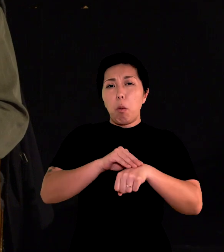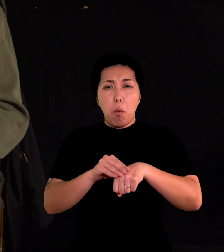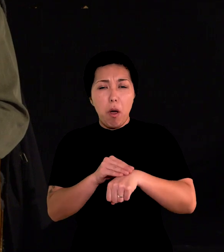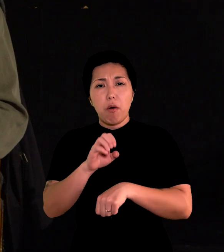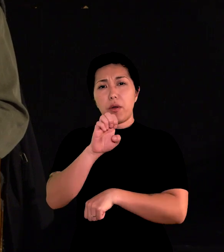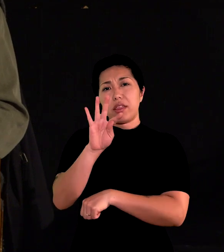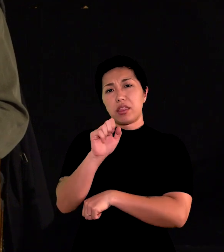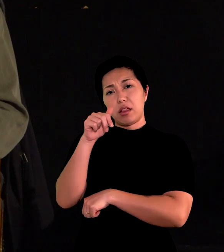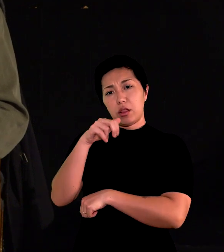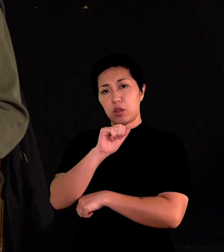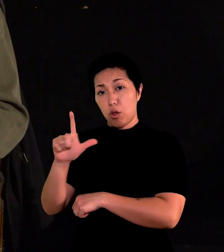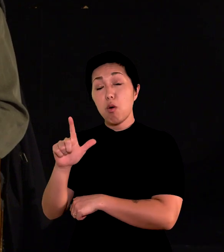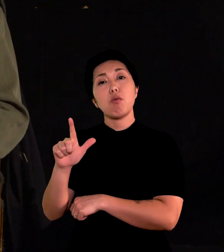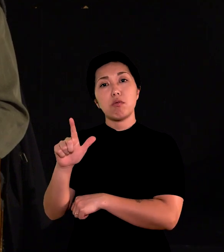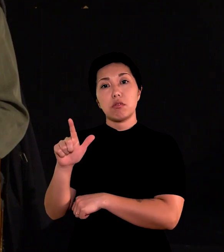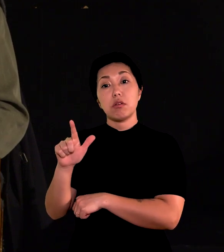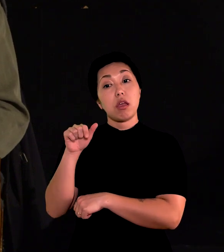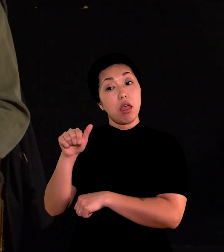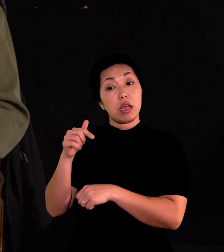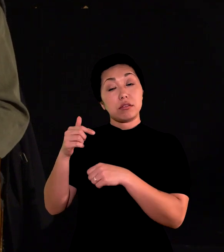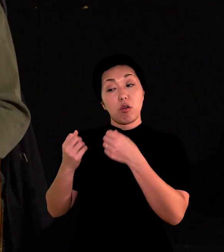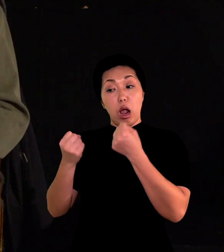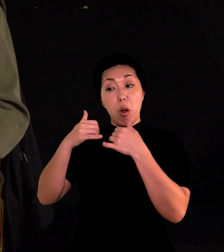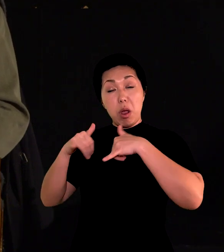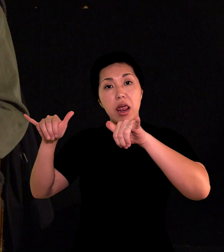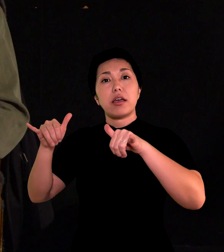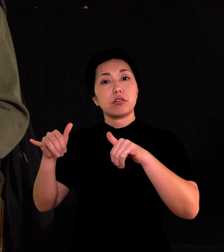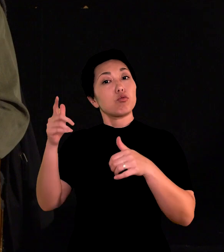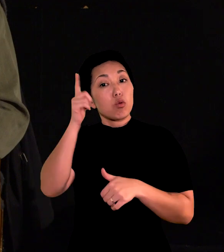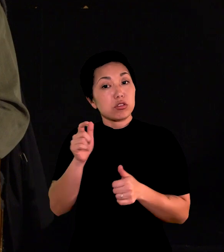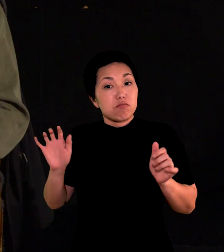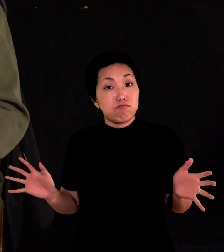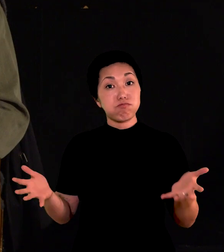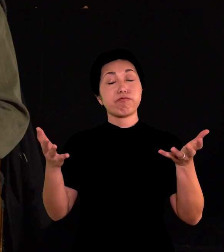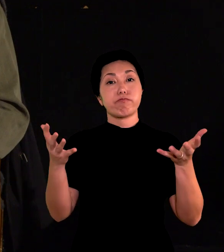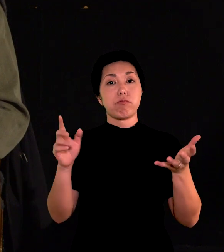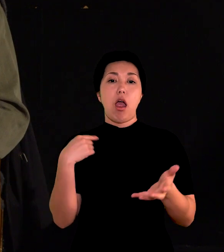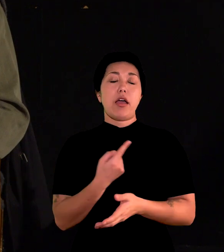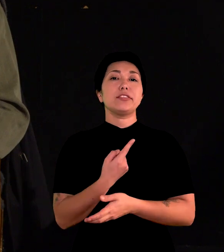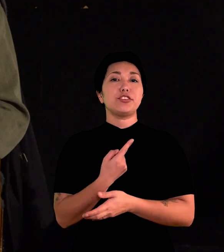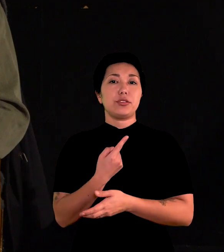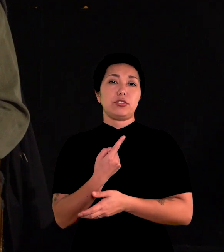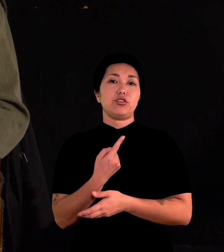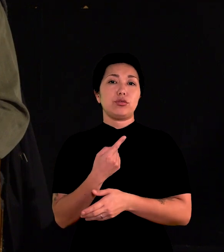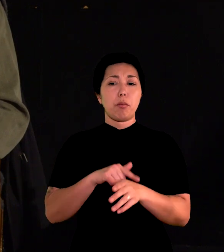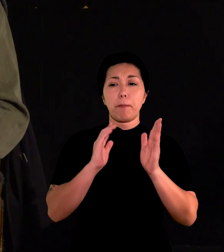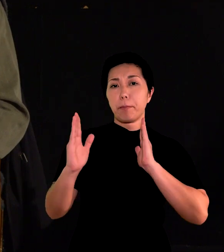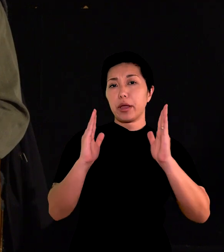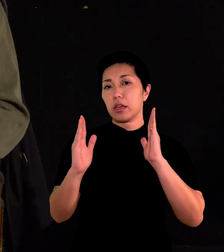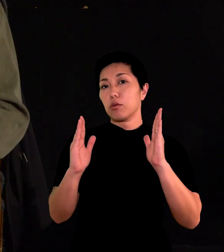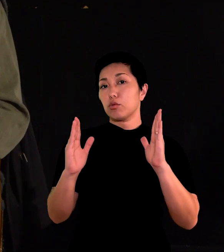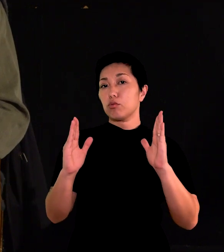que a eletrificação ela alcance a dimensão, fazendo com que a gente,